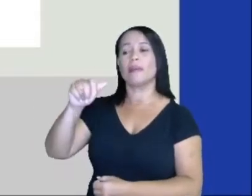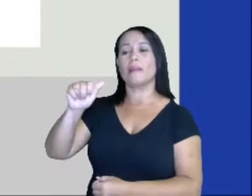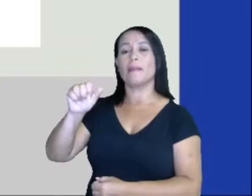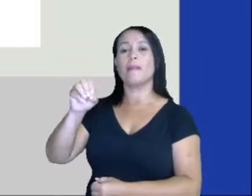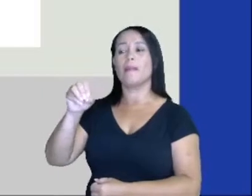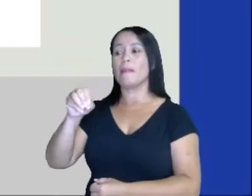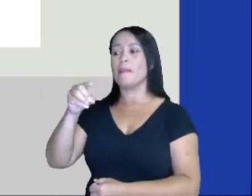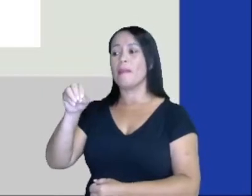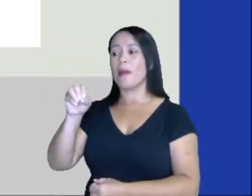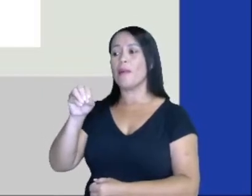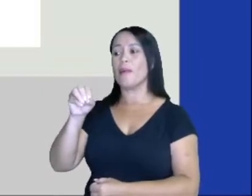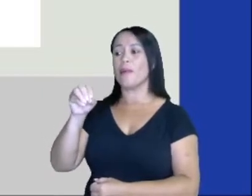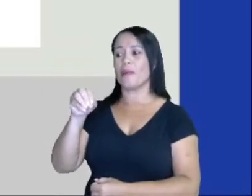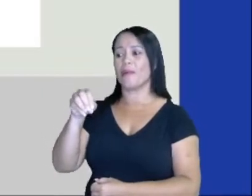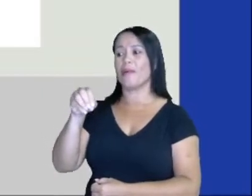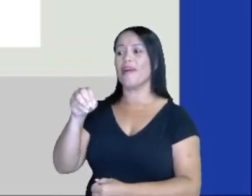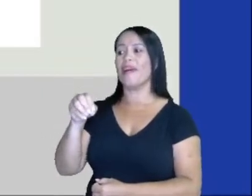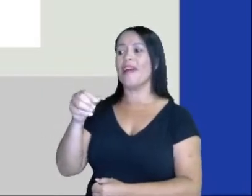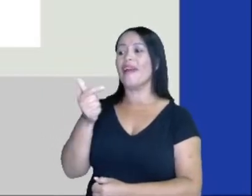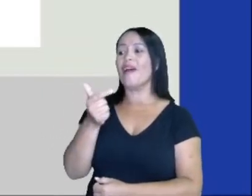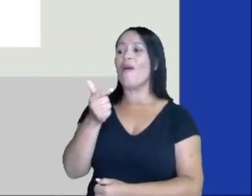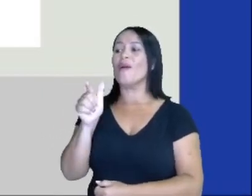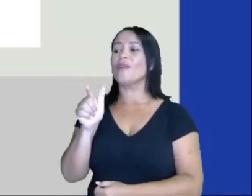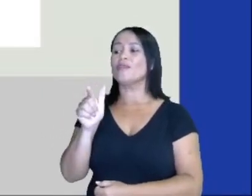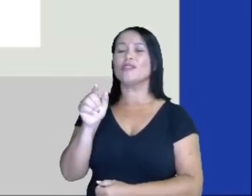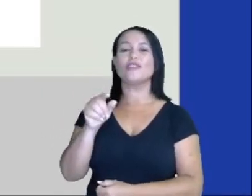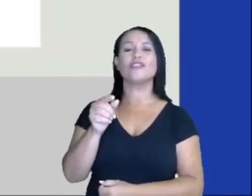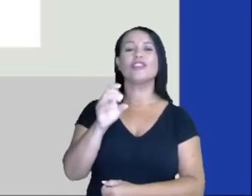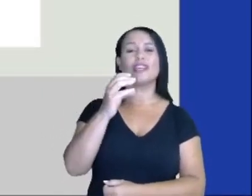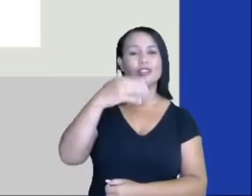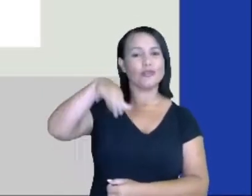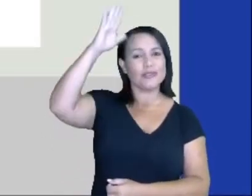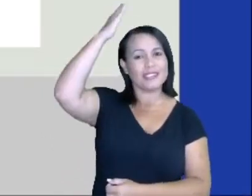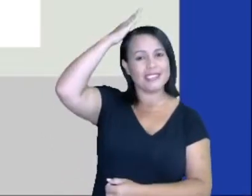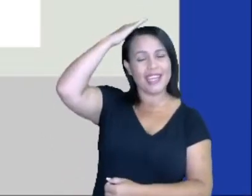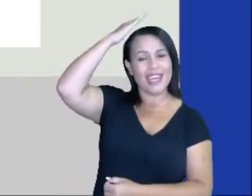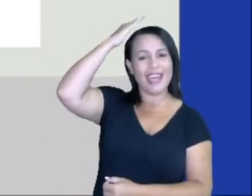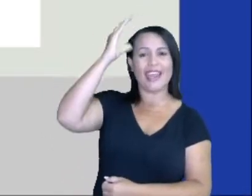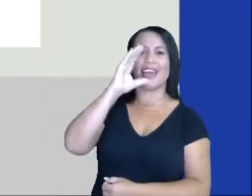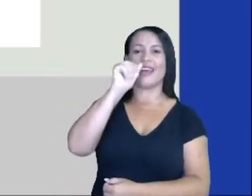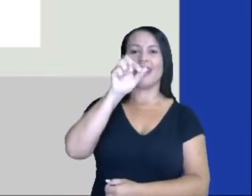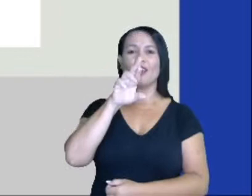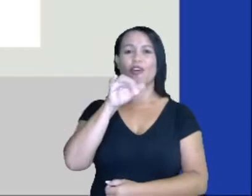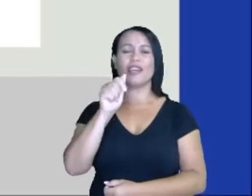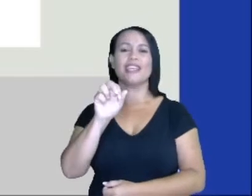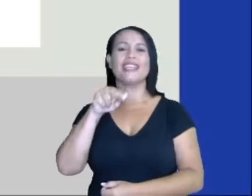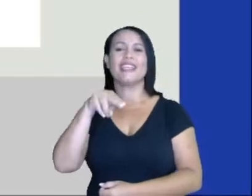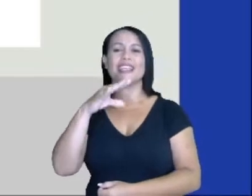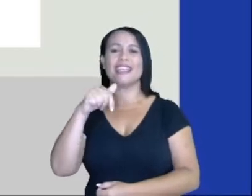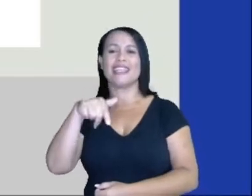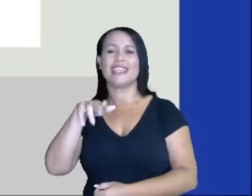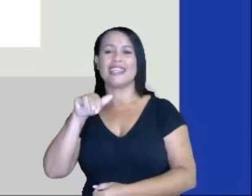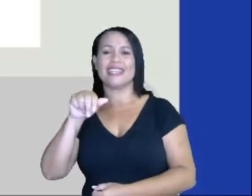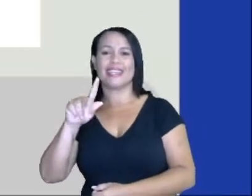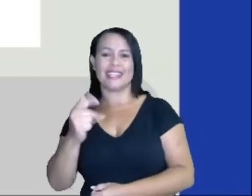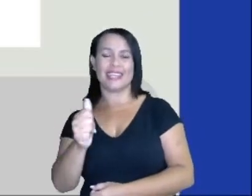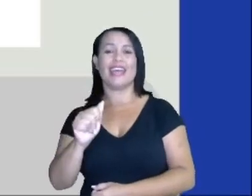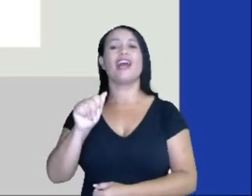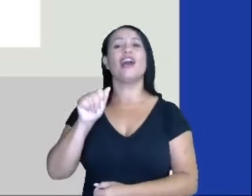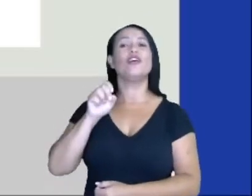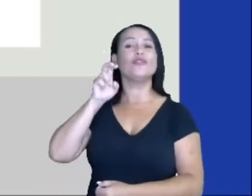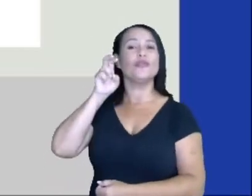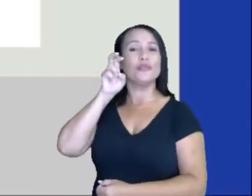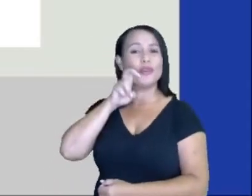aguado. Quando chega no Ceará, ele é chamado de carioquinha. Quando chega no Rio Grande do Sul, é chamado de